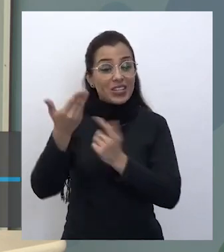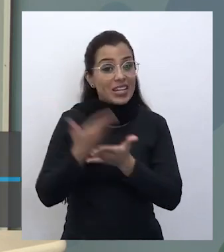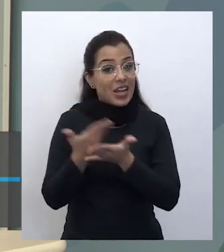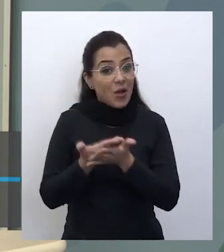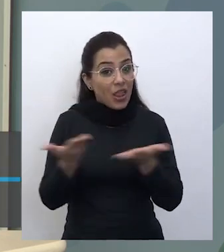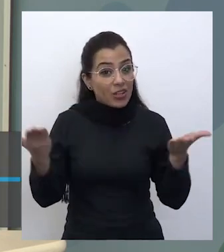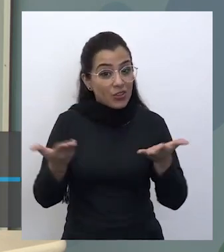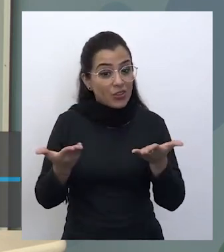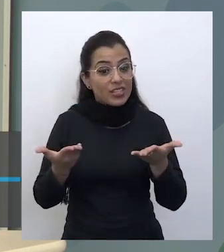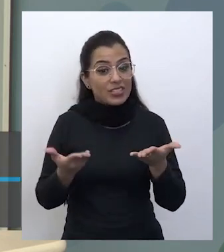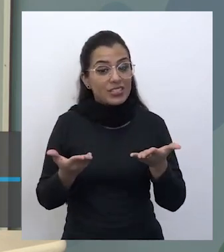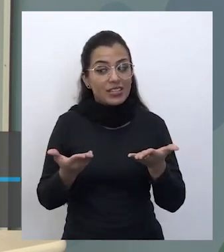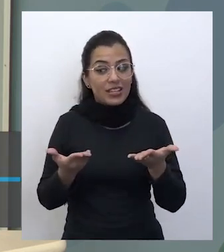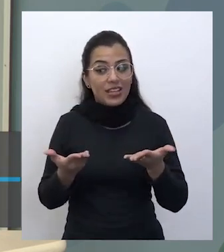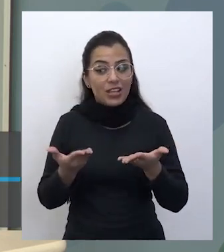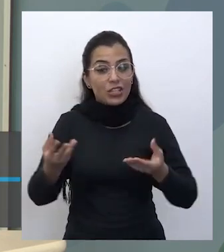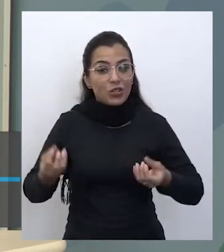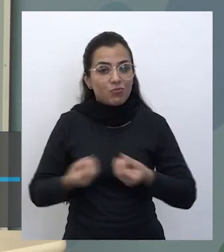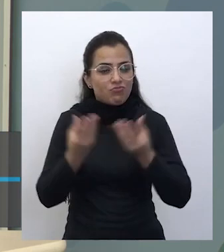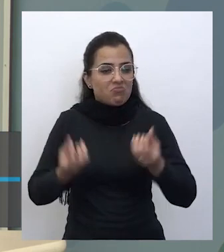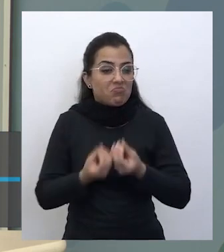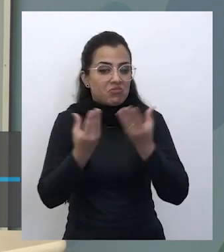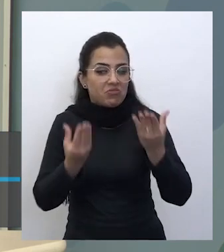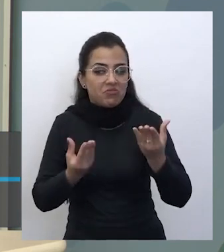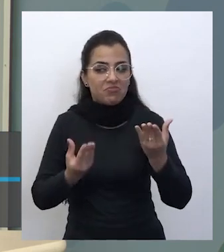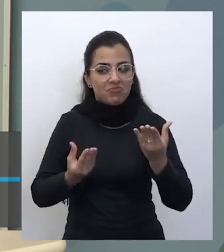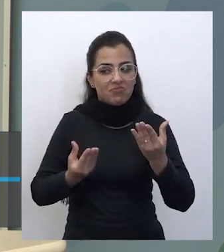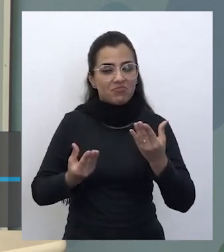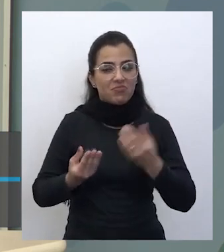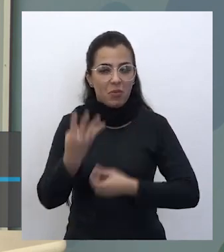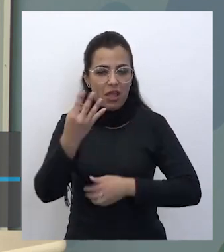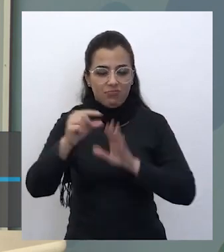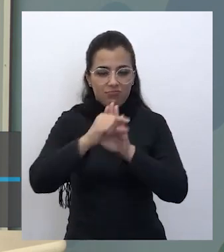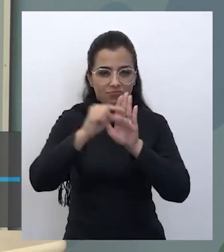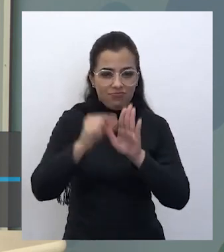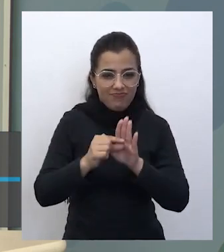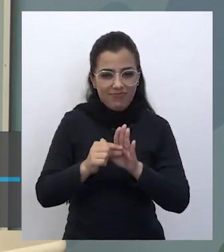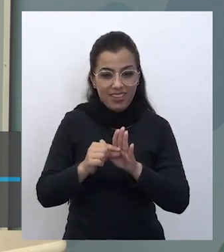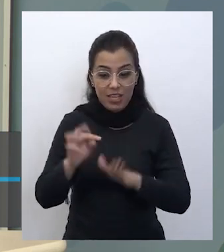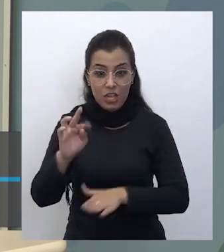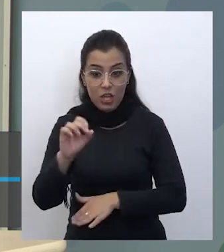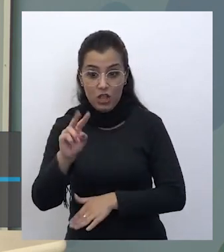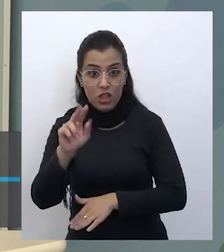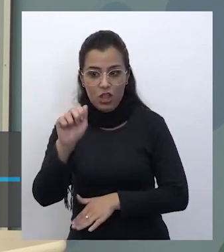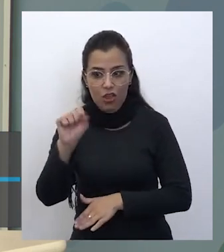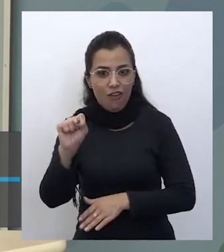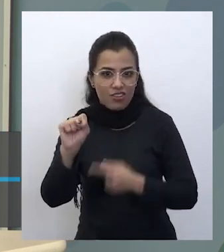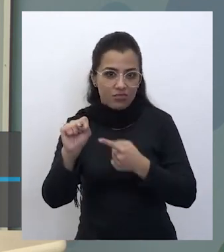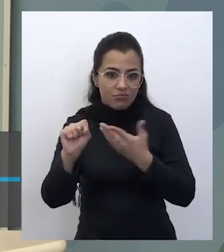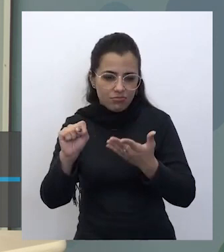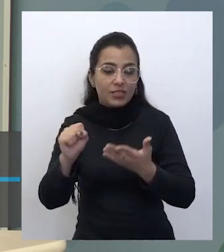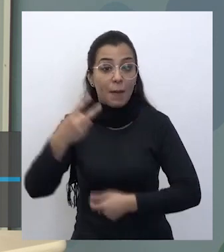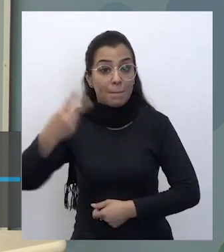hoje, Entre Trovas, parte 2. Começamos a falar sobre trovadorismo na última aula, fazendo o link entre o conteúdo do